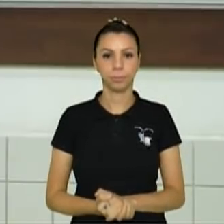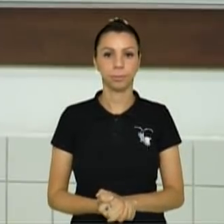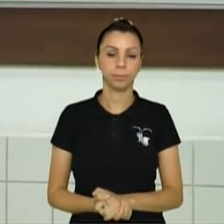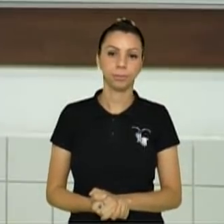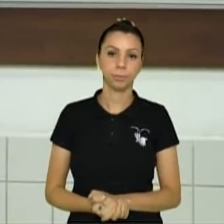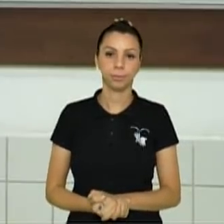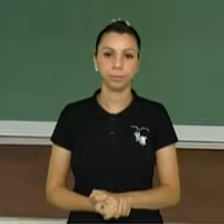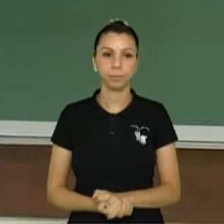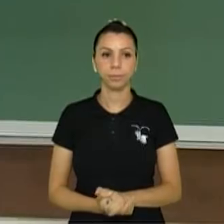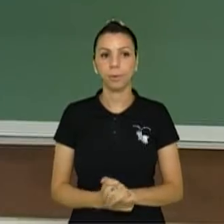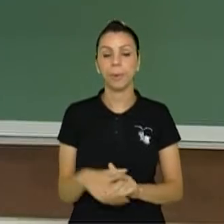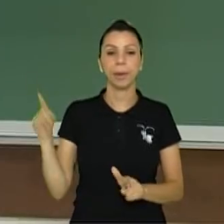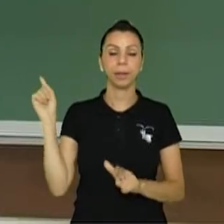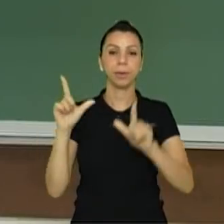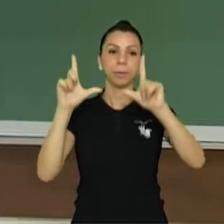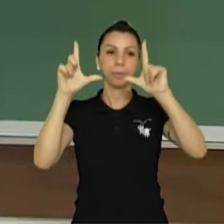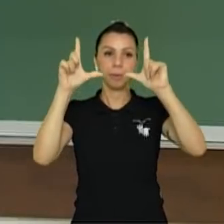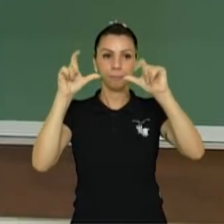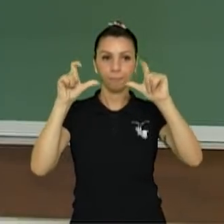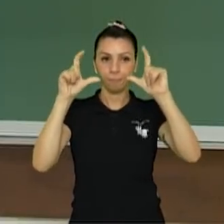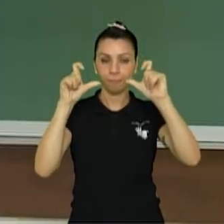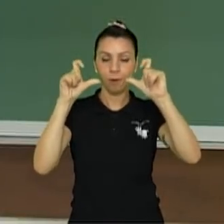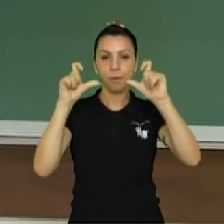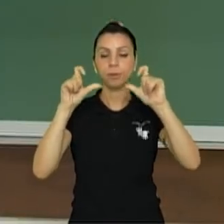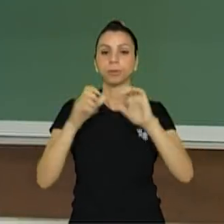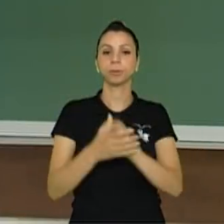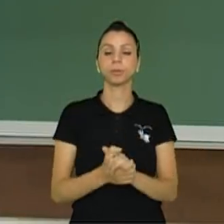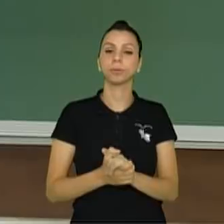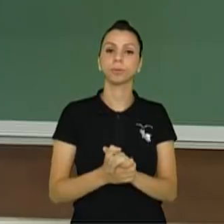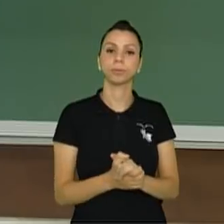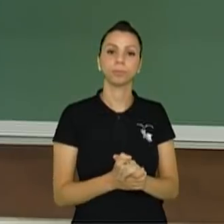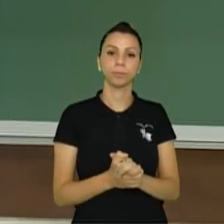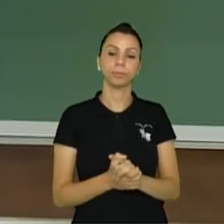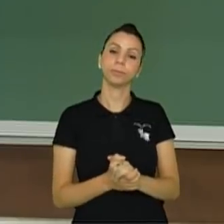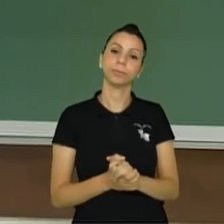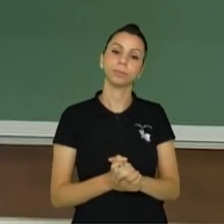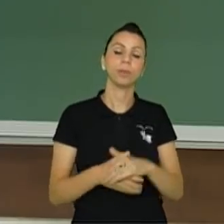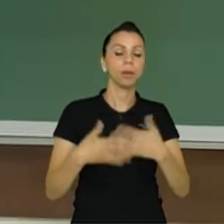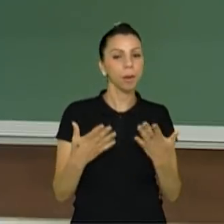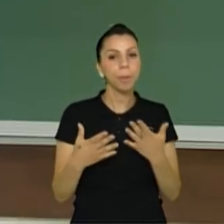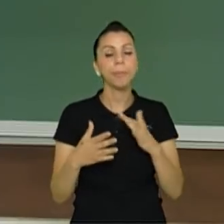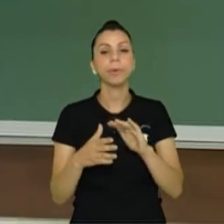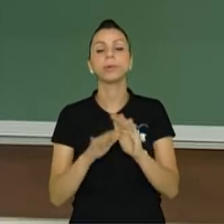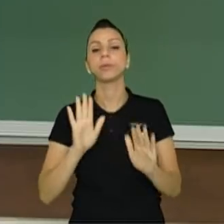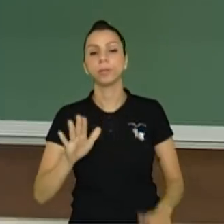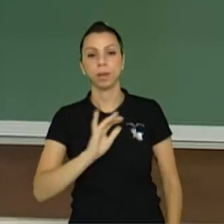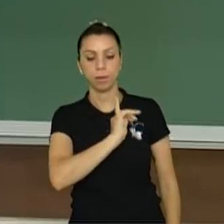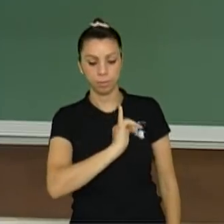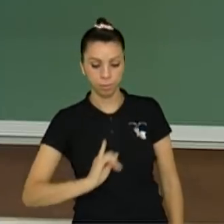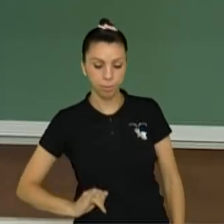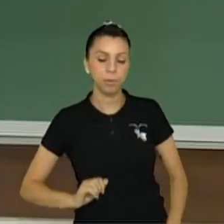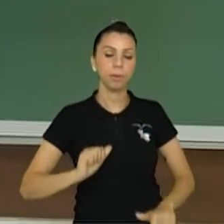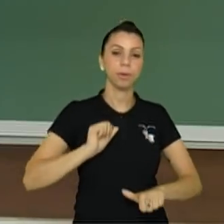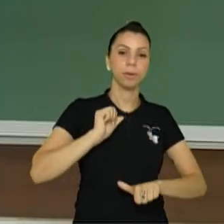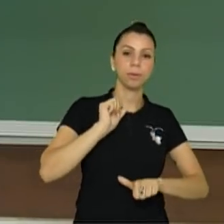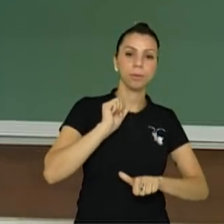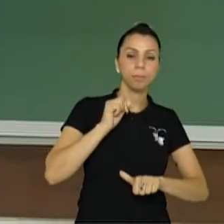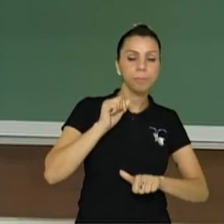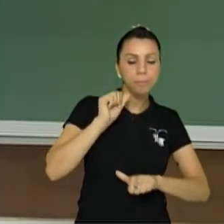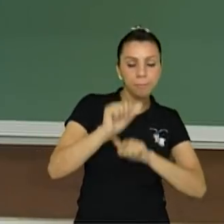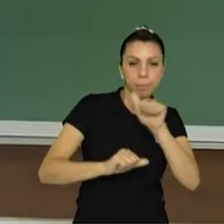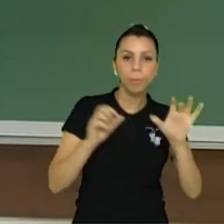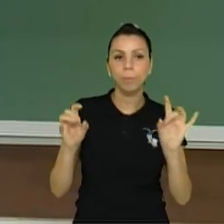Aqui, uma foto, tá? Lembrando que passou o Império do Brasil,